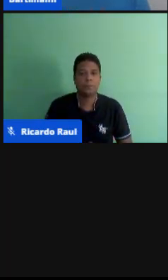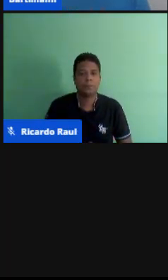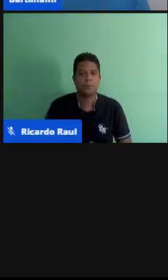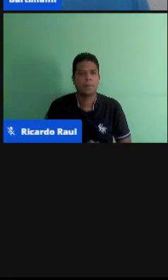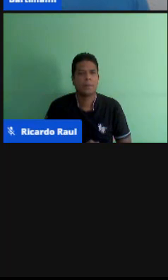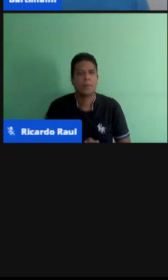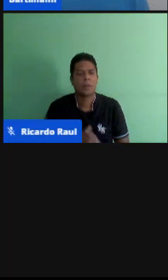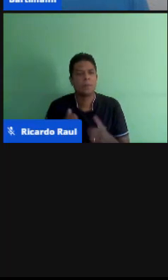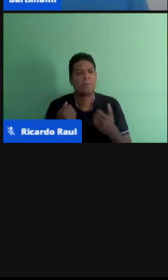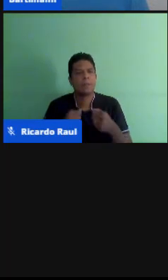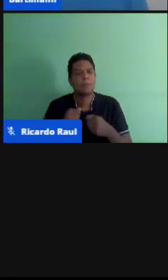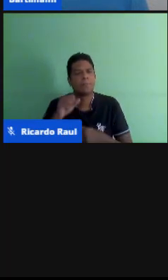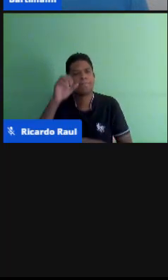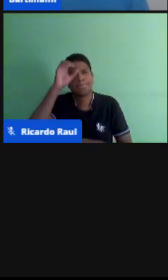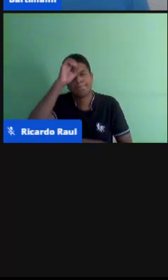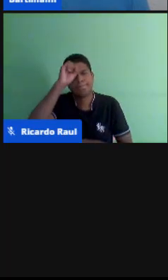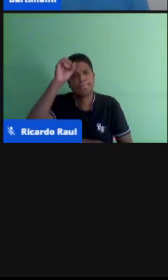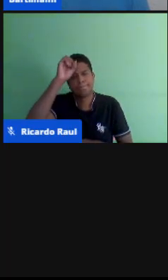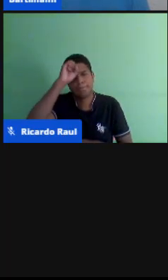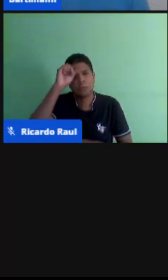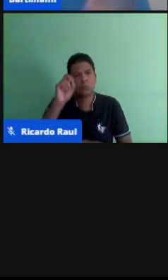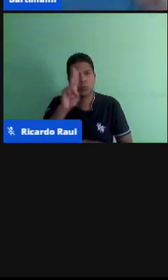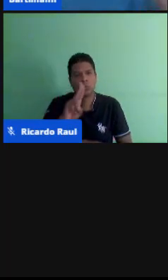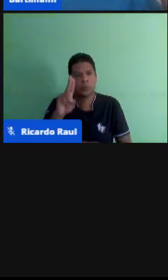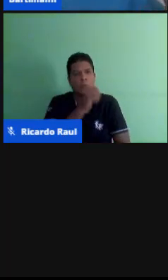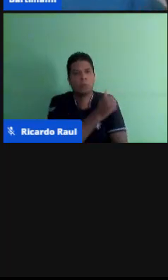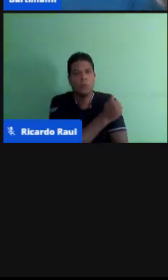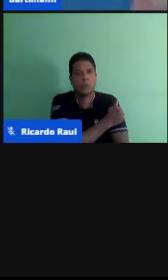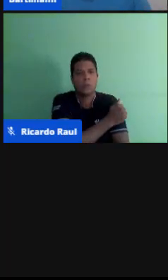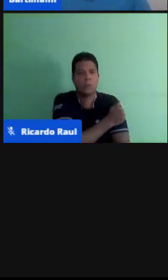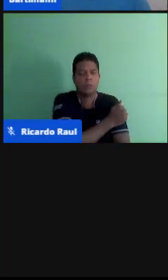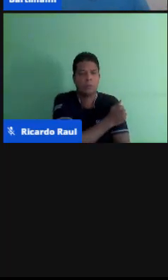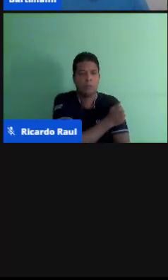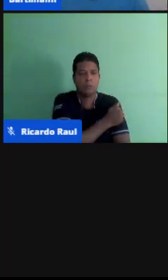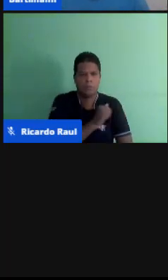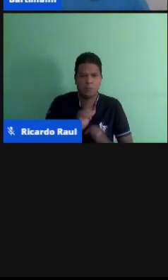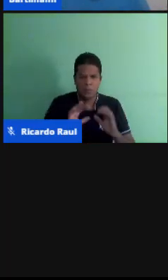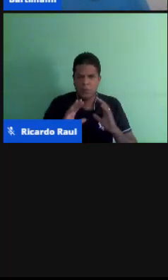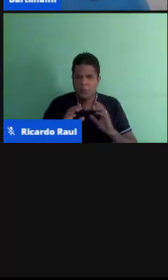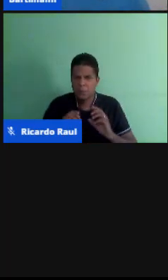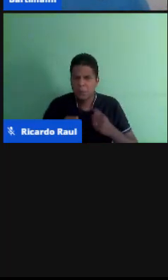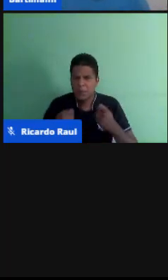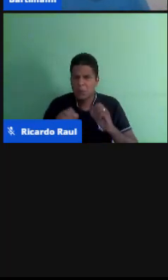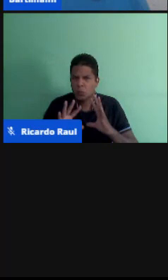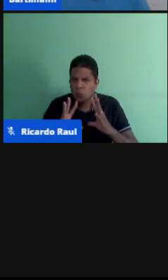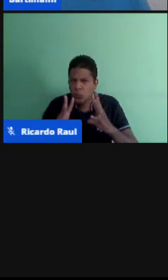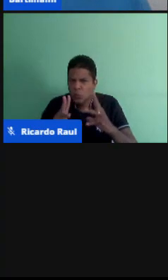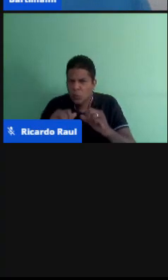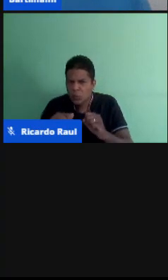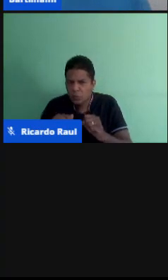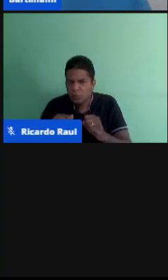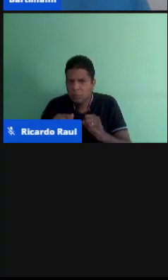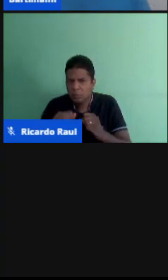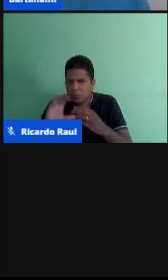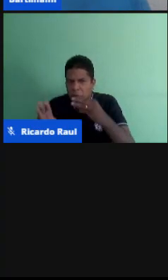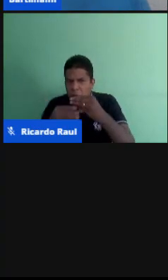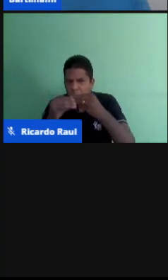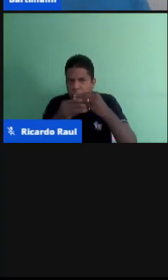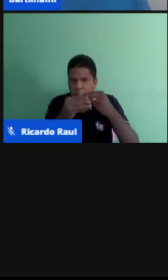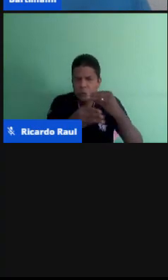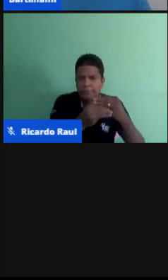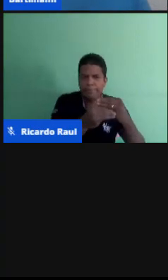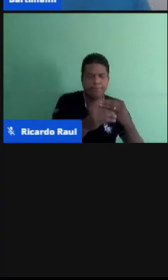preciso compreender para uso com o meu aluno. Eu tenho que ter todas as coleções? Não. O